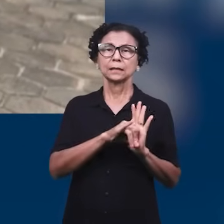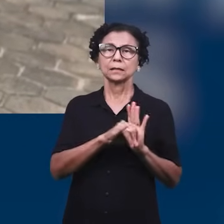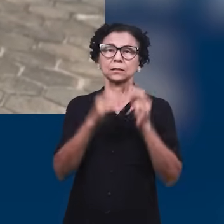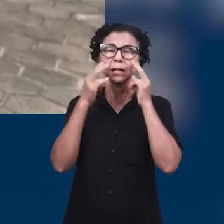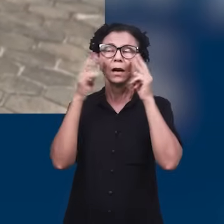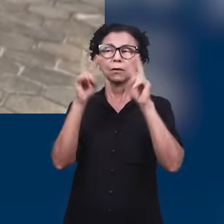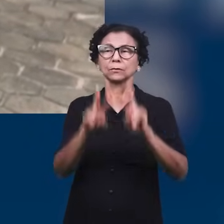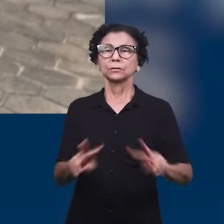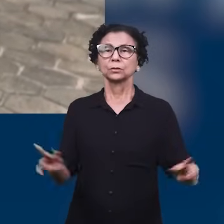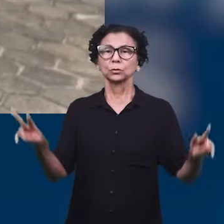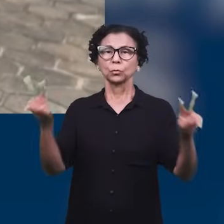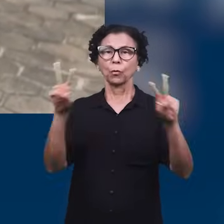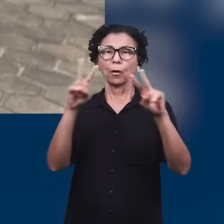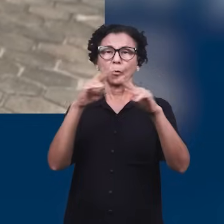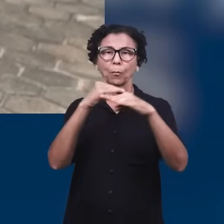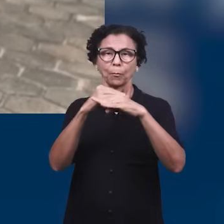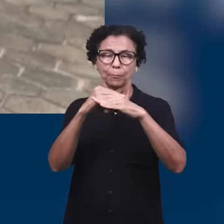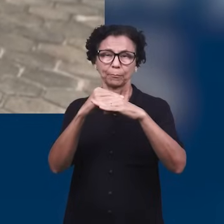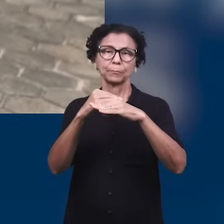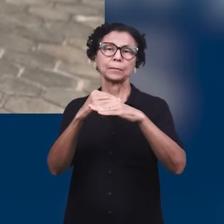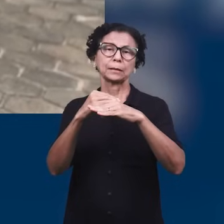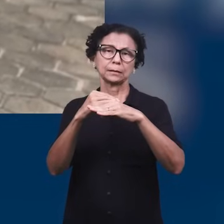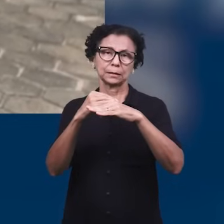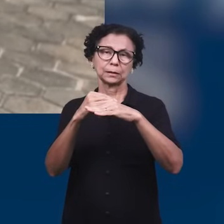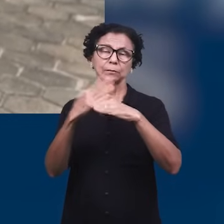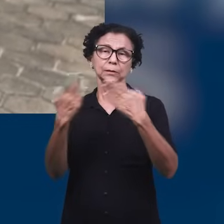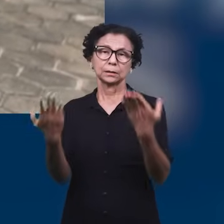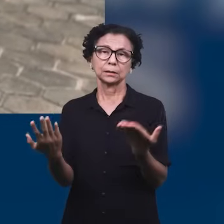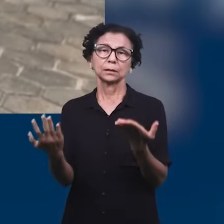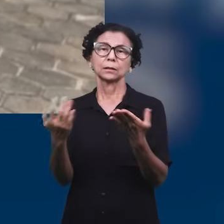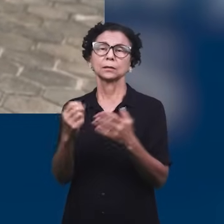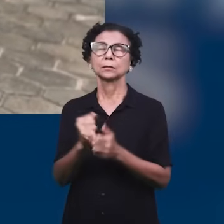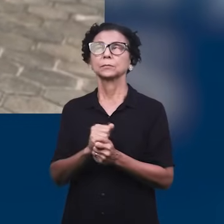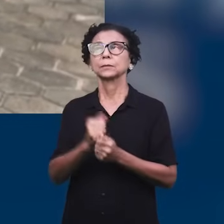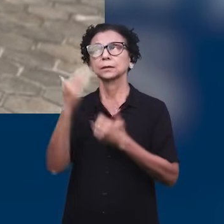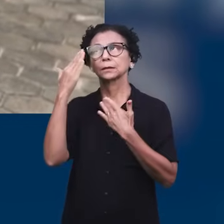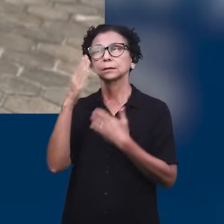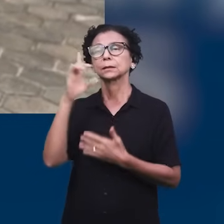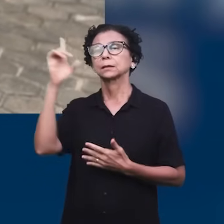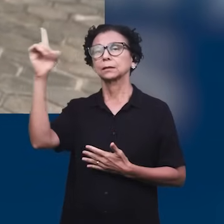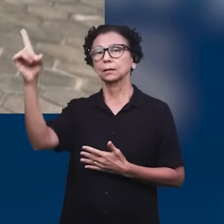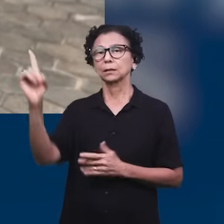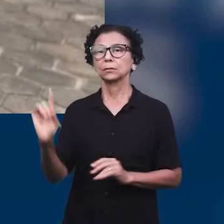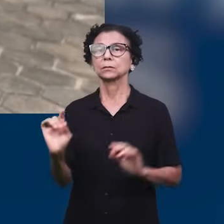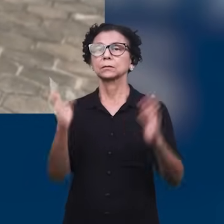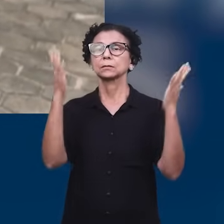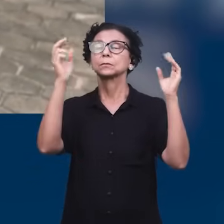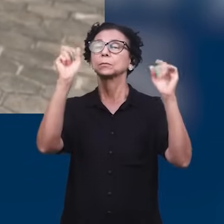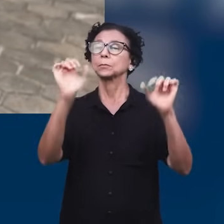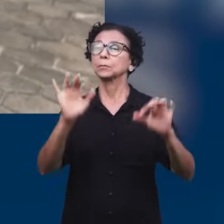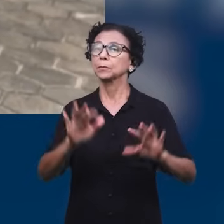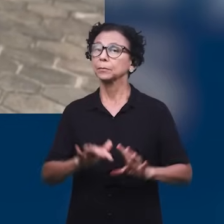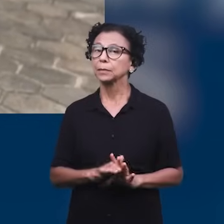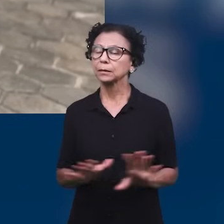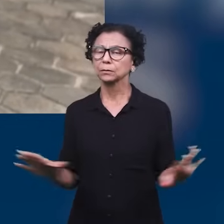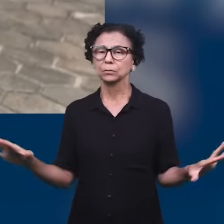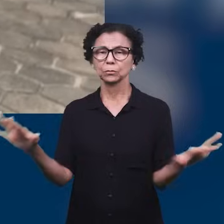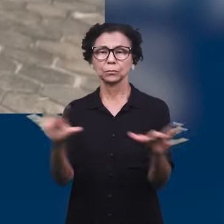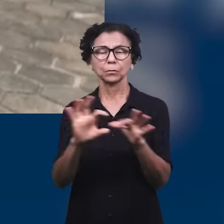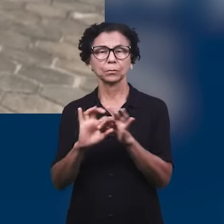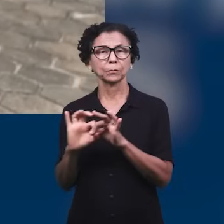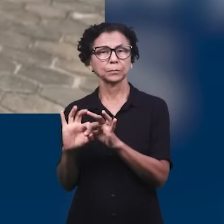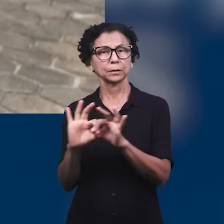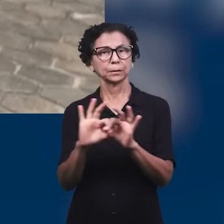ela seja preservada. Então nós queremos glorificar a Deus por esse evento, que foi uma grande bênção, onde houve muita comunhão entre os